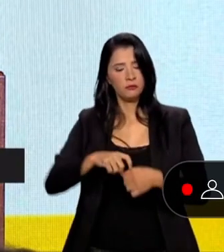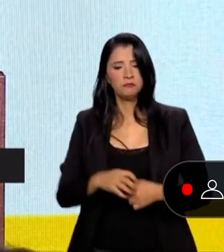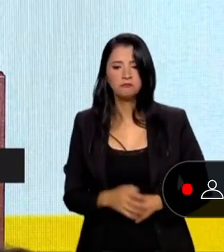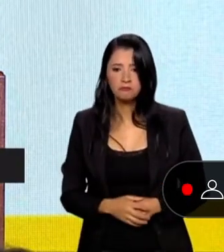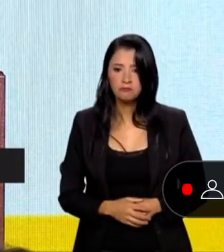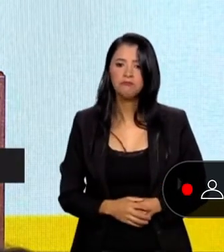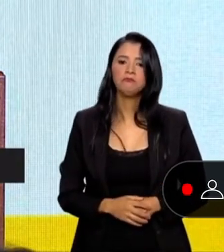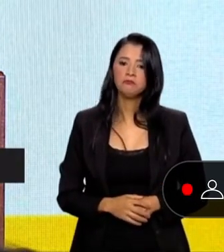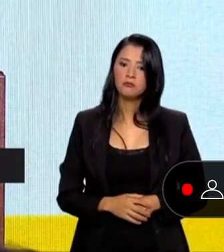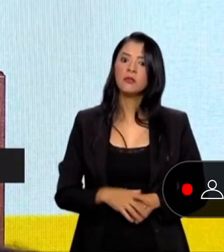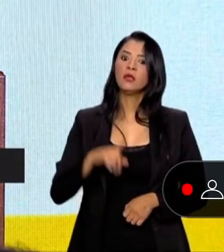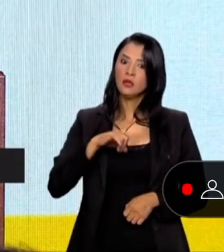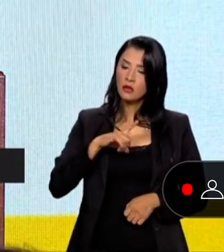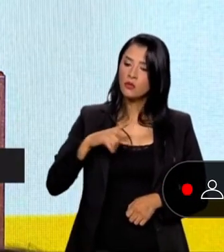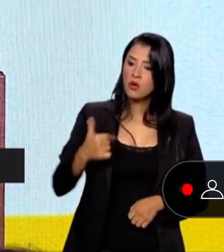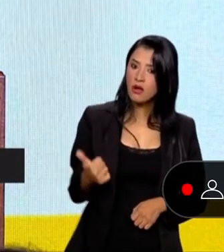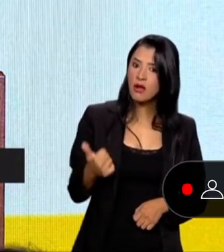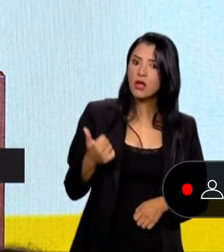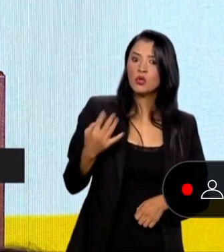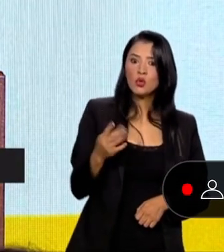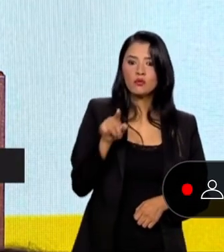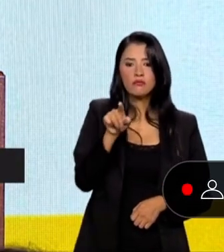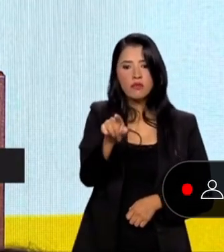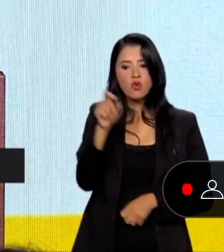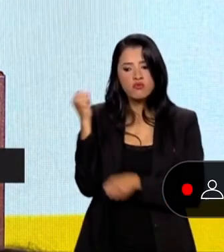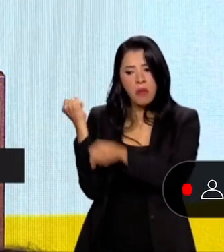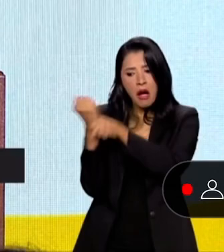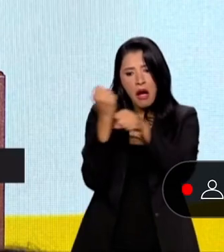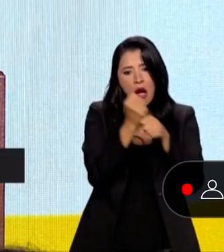Nós temos 14 mil obras paradas.